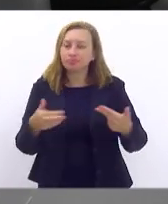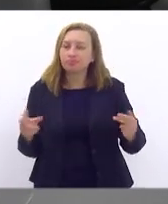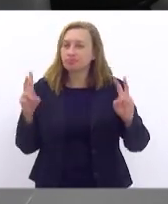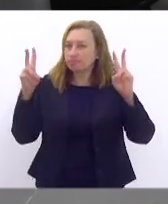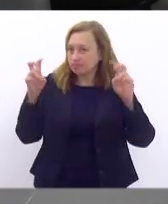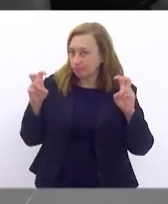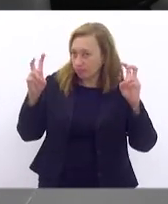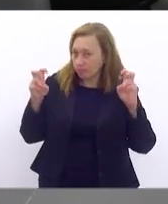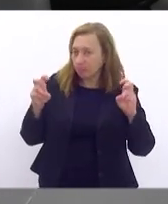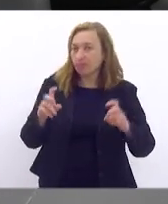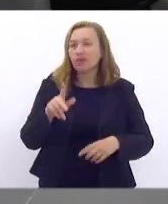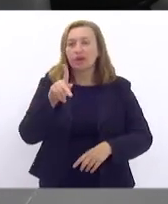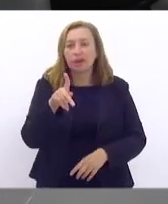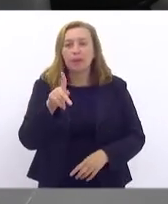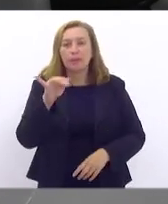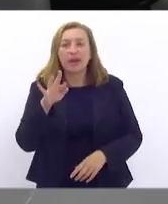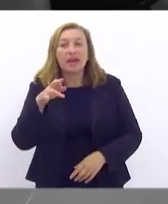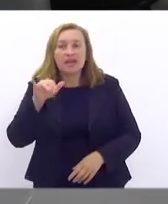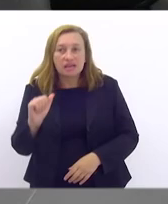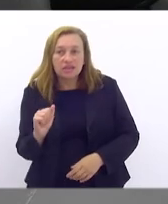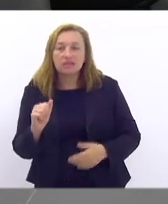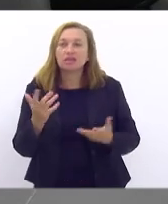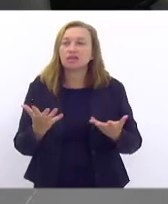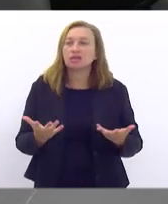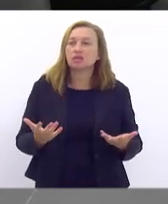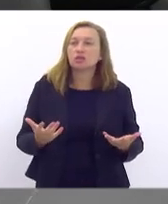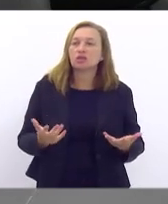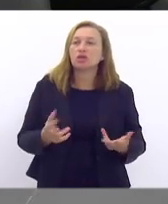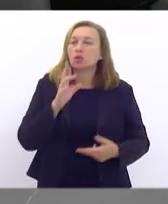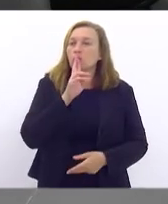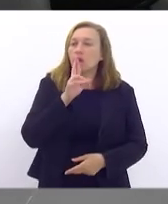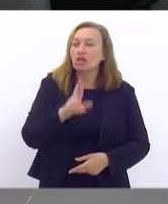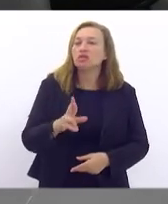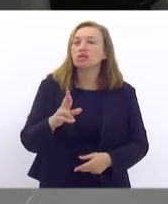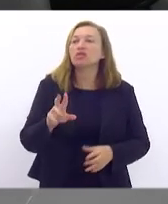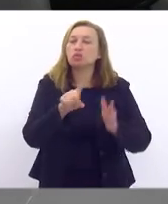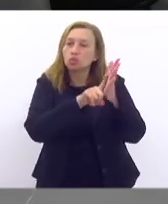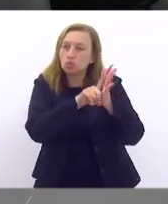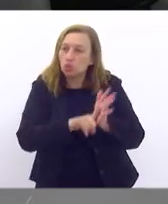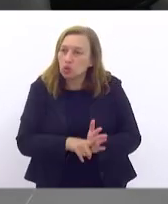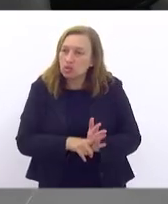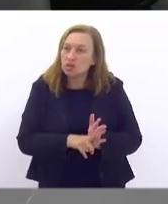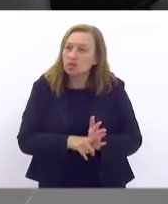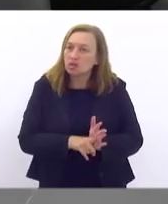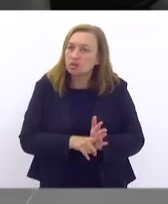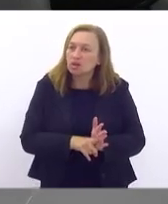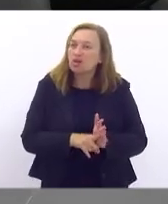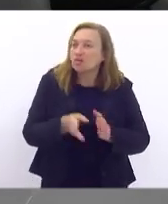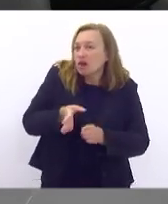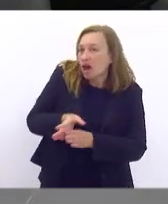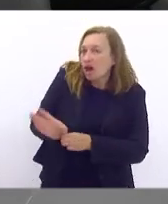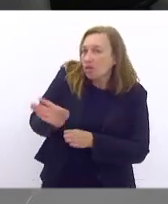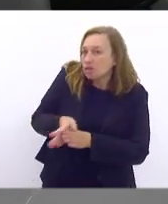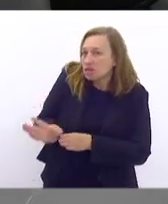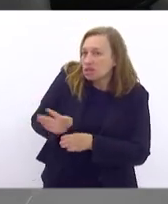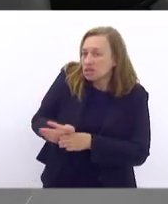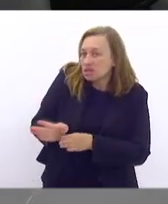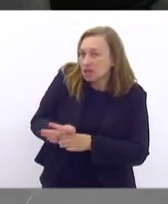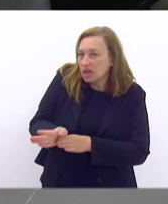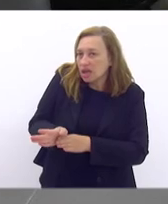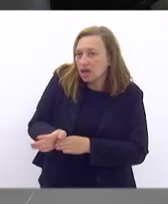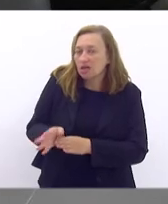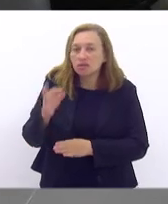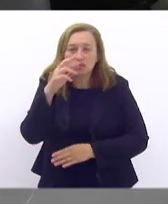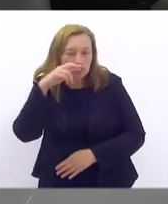casos de perícia em que o resultado do exame ele vai auxiliar na